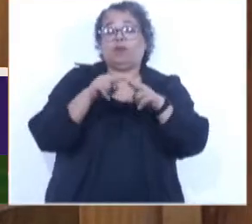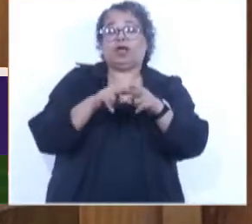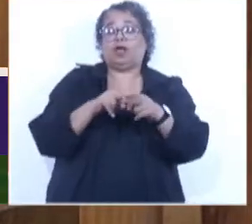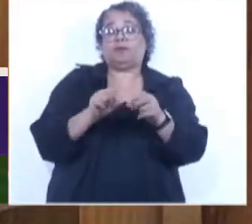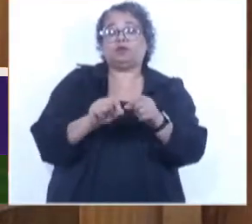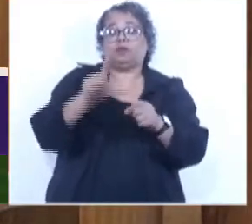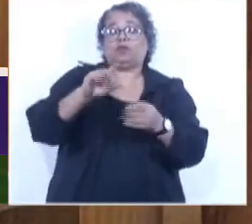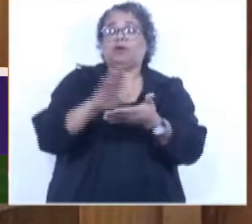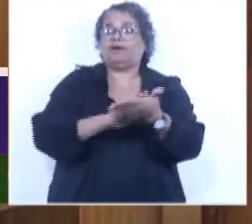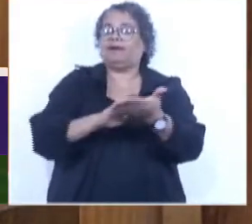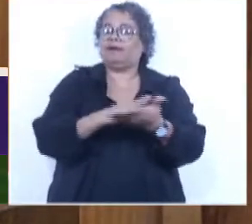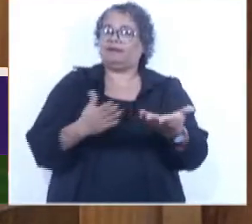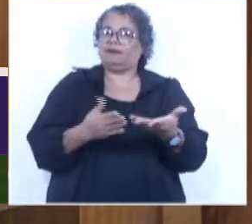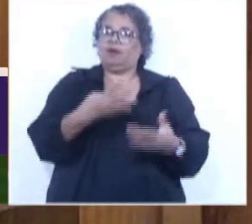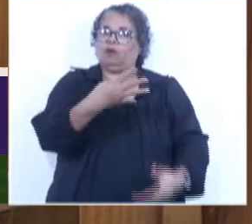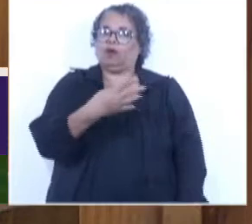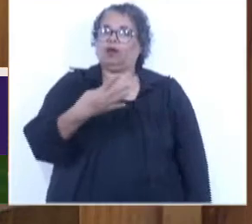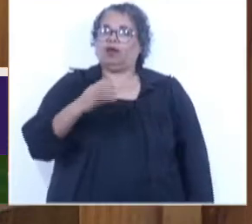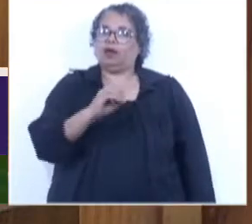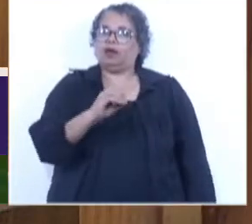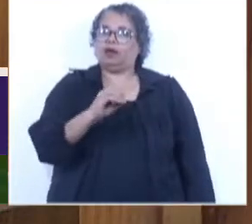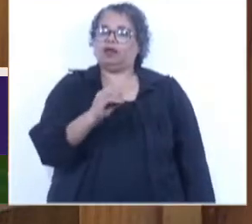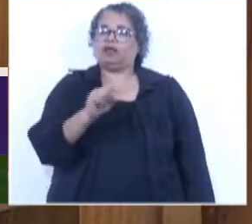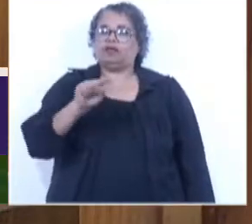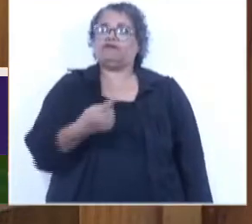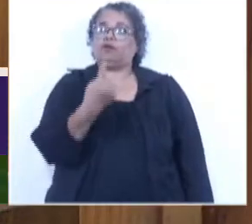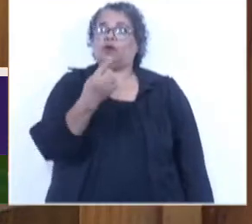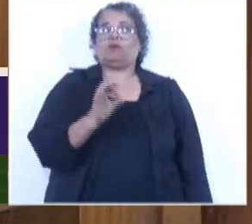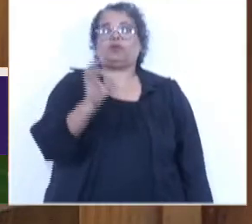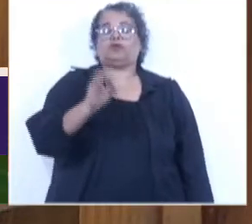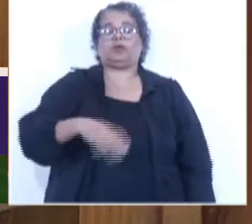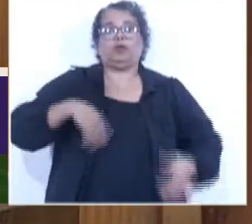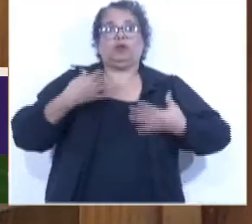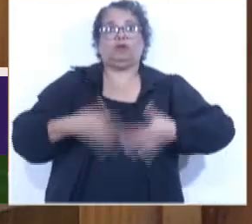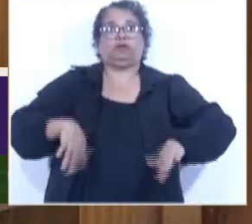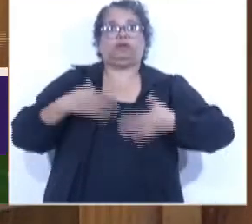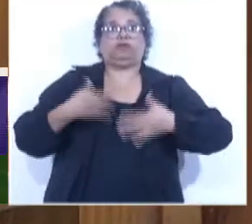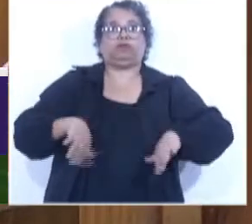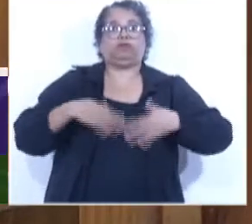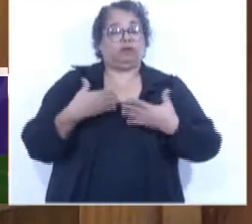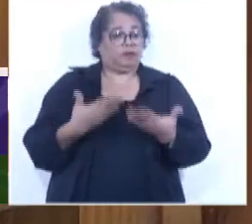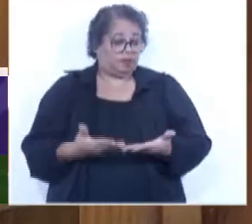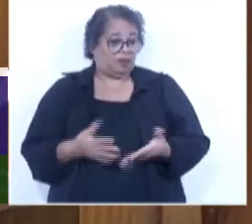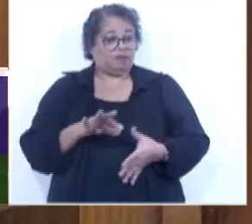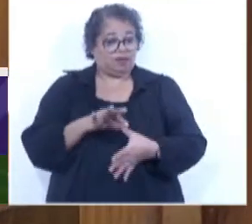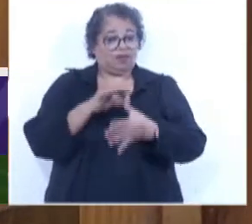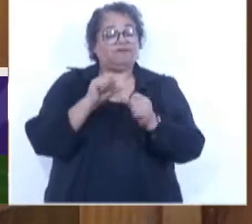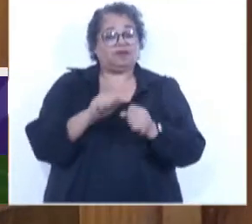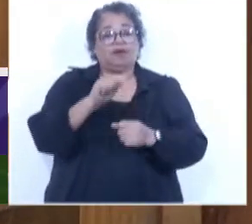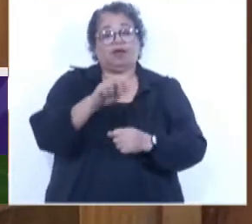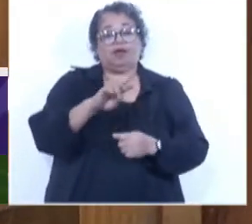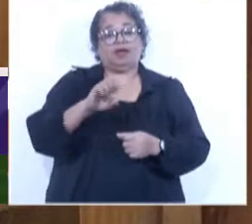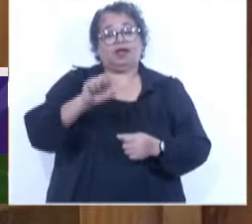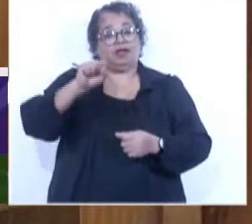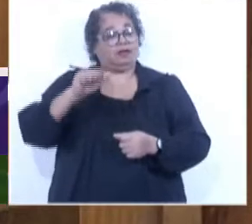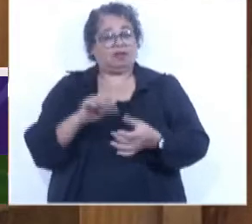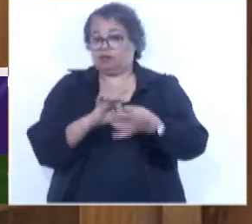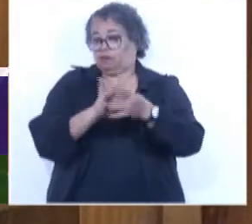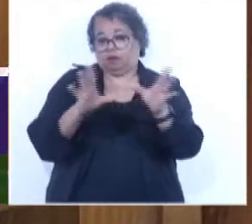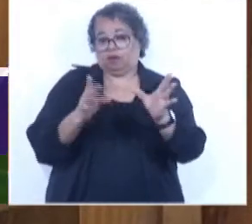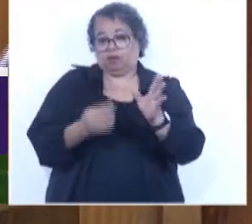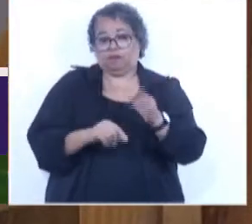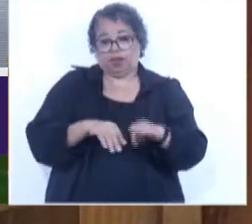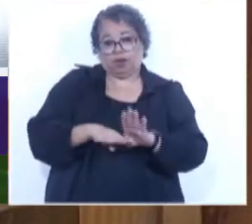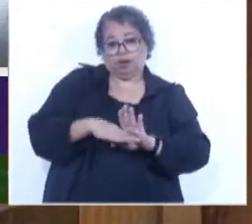aguenta um aumento de 41,1% ninguém aguenta portanto eu defendo que a arisan não posso ser desse aumento que o